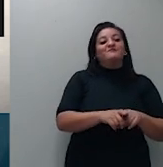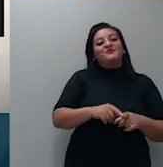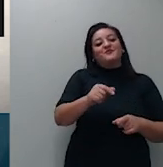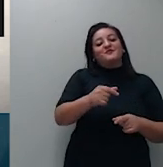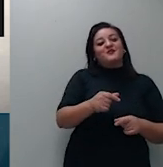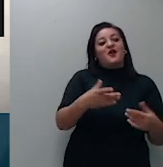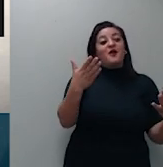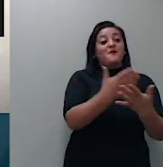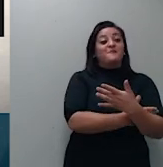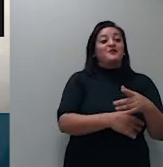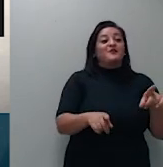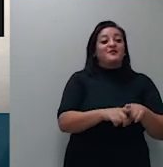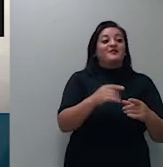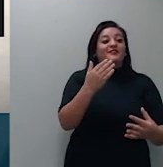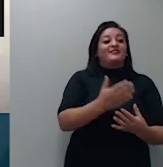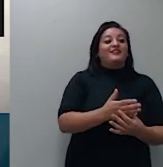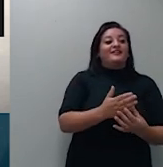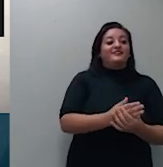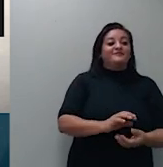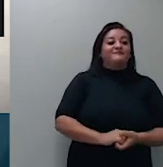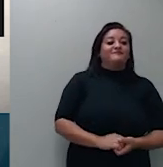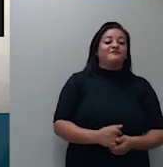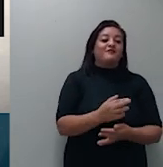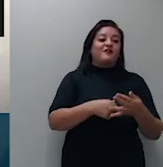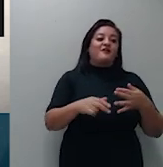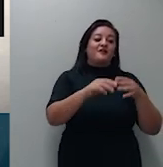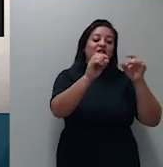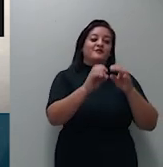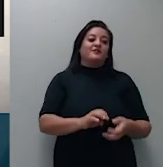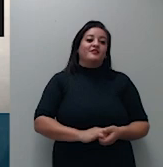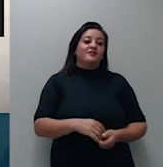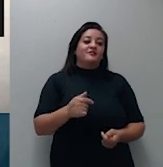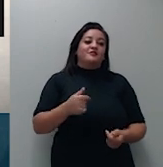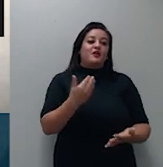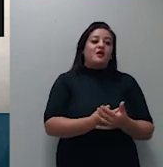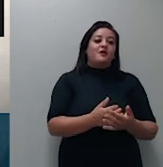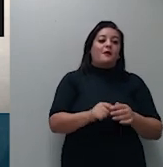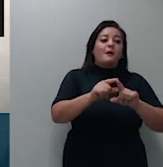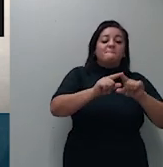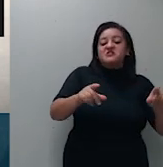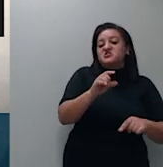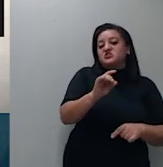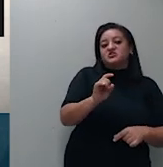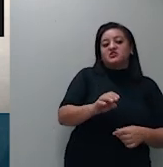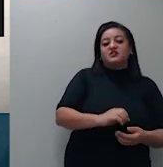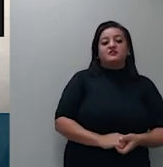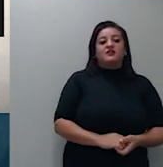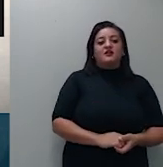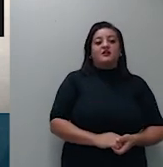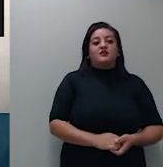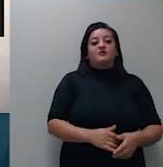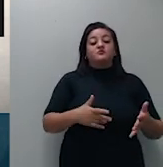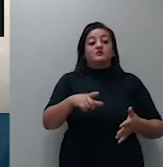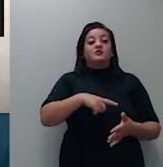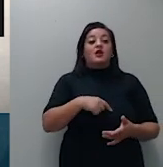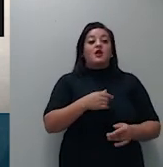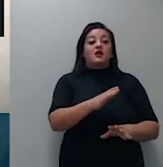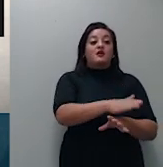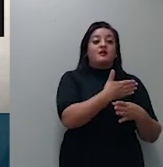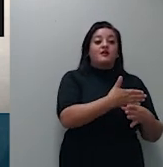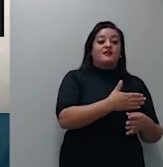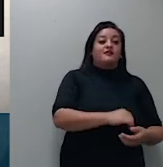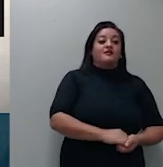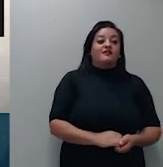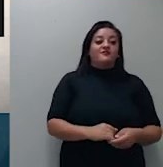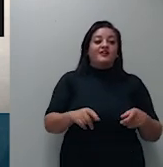atingida pela preclusão a respeito o recurso especial não dedica uma linha sequer dor de penso seria